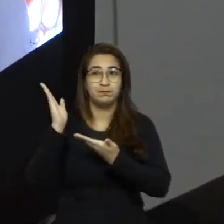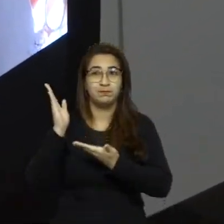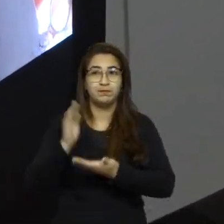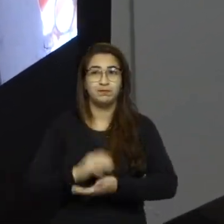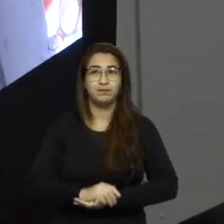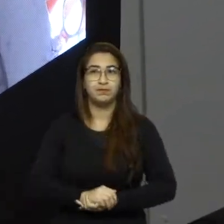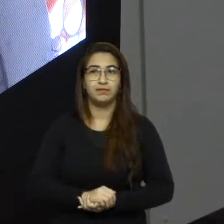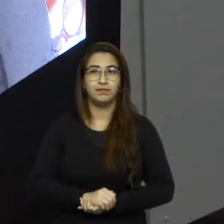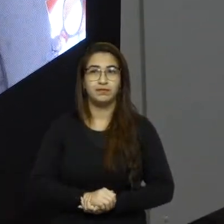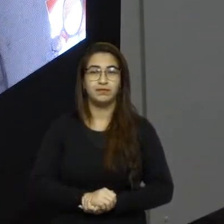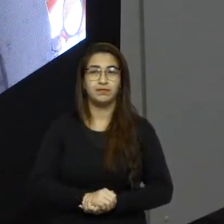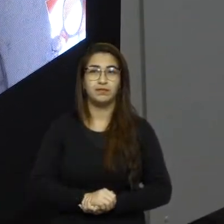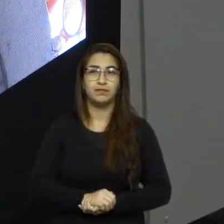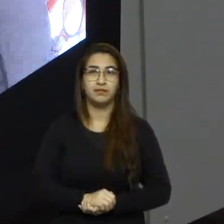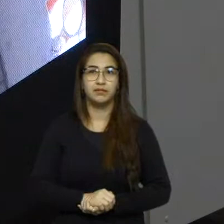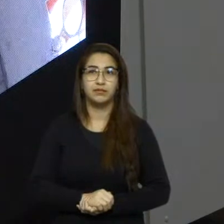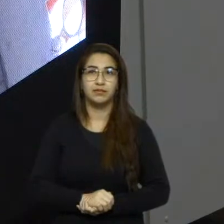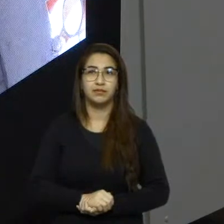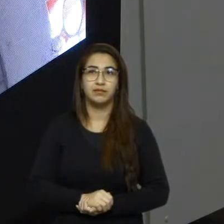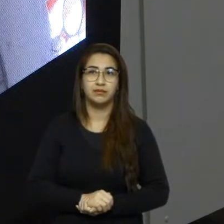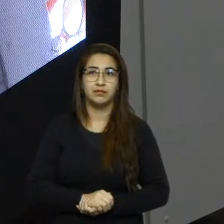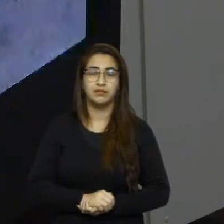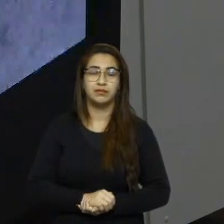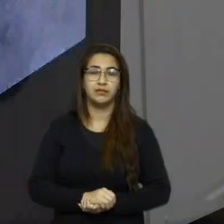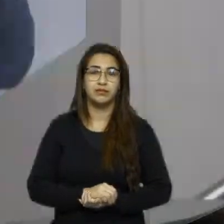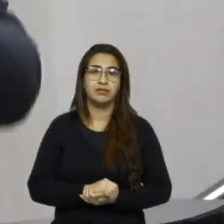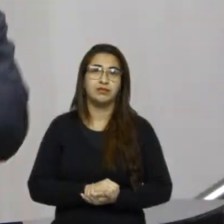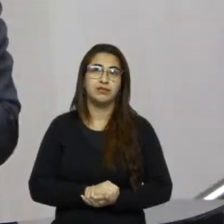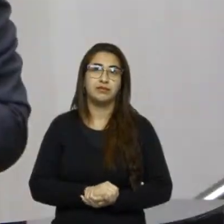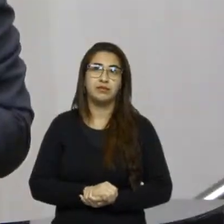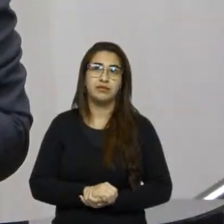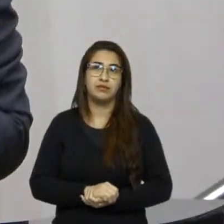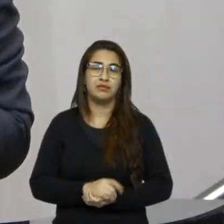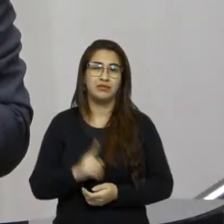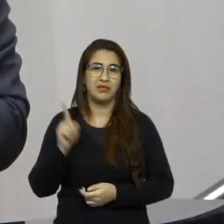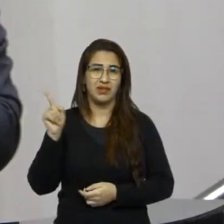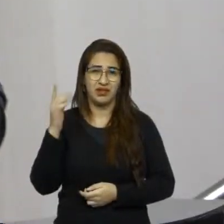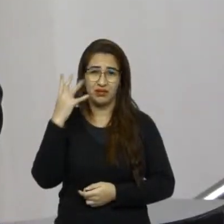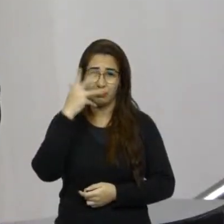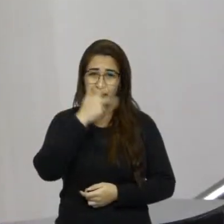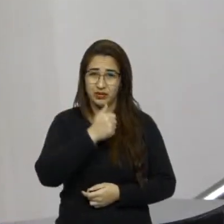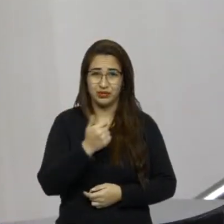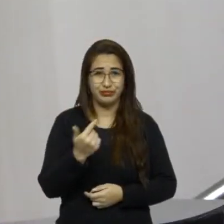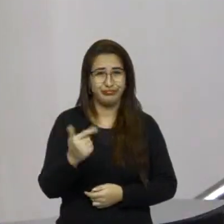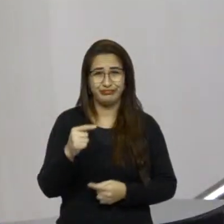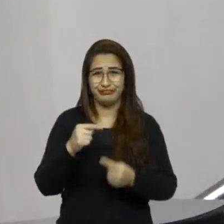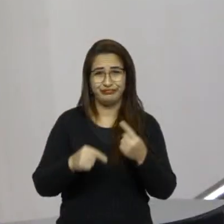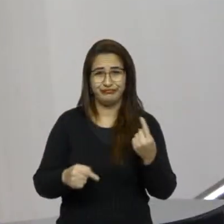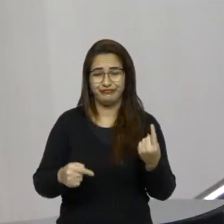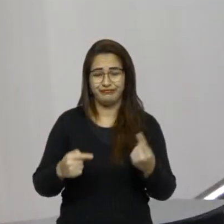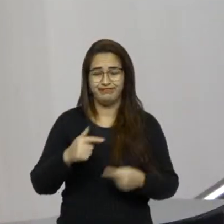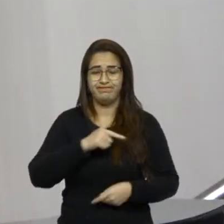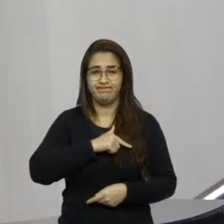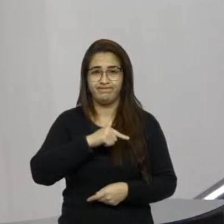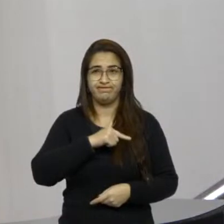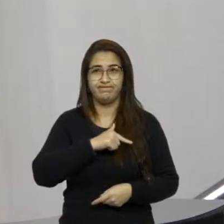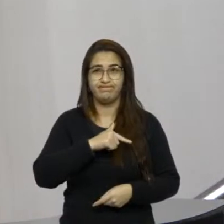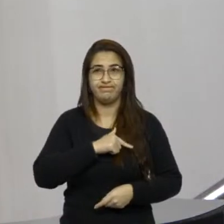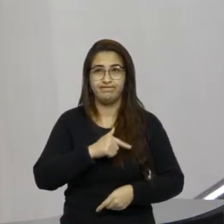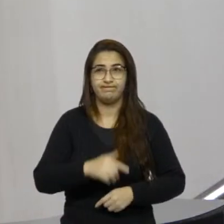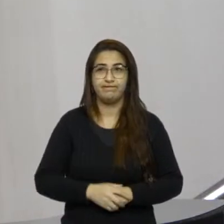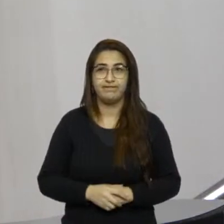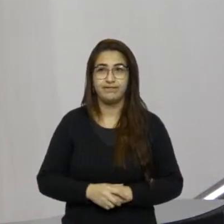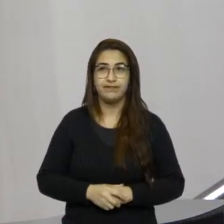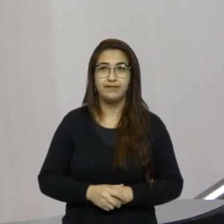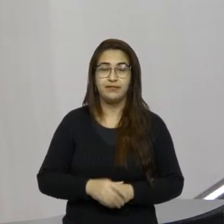a educação estava linda e maravilhosa no nosso estado. Isso aí não é lindo e maravilhoso, né? Fica difícil.